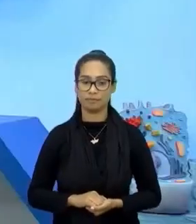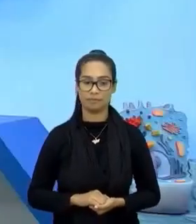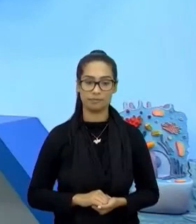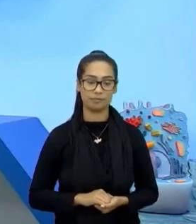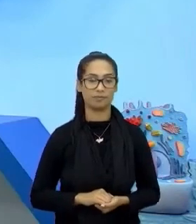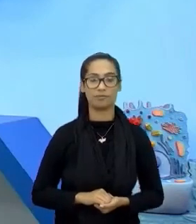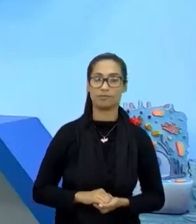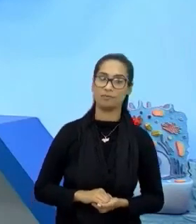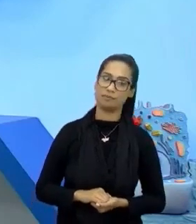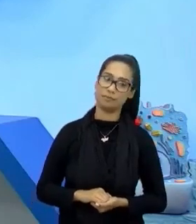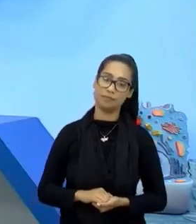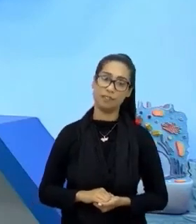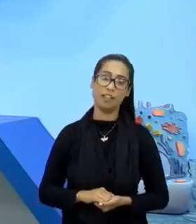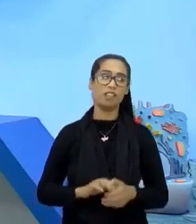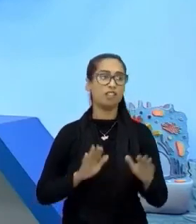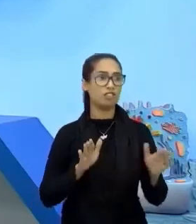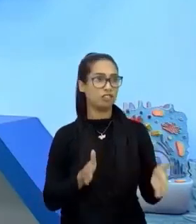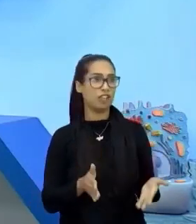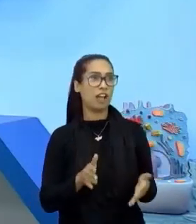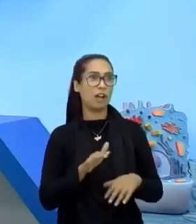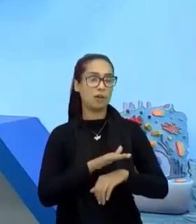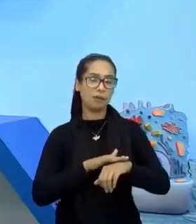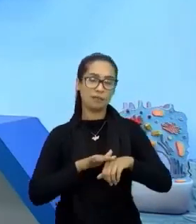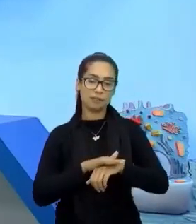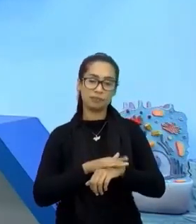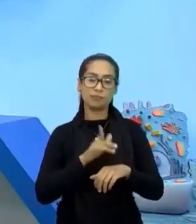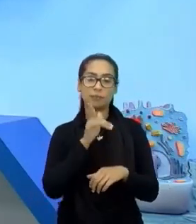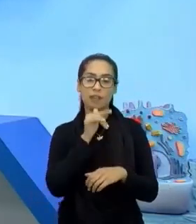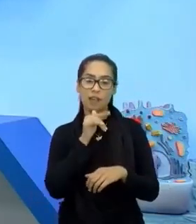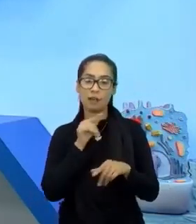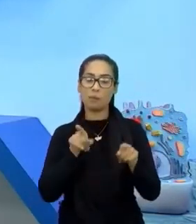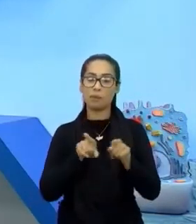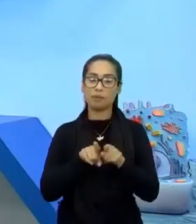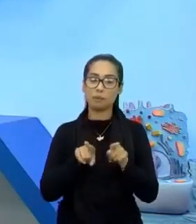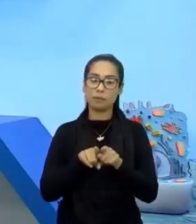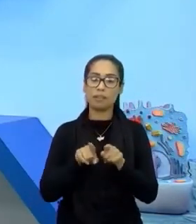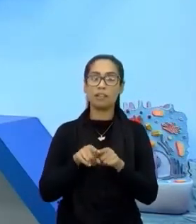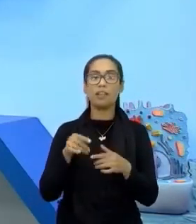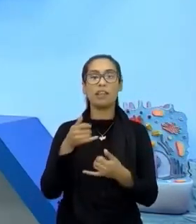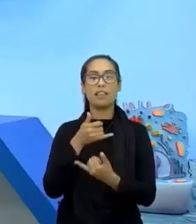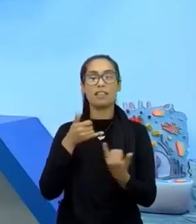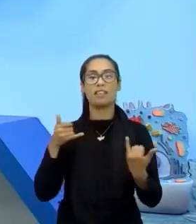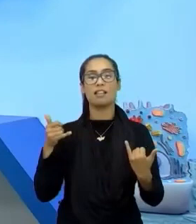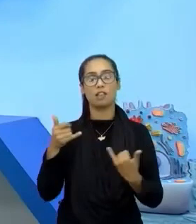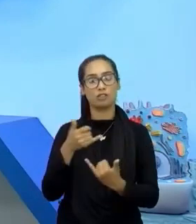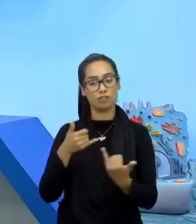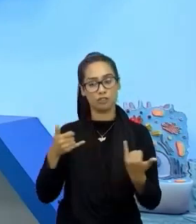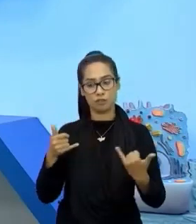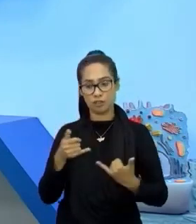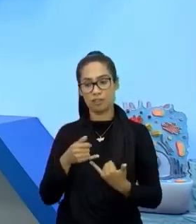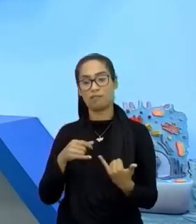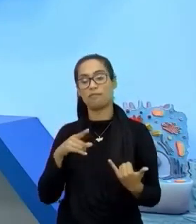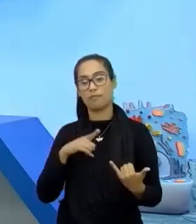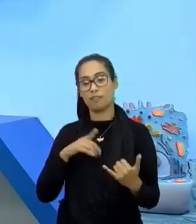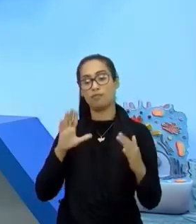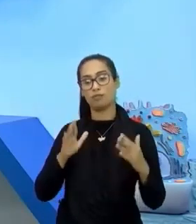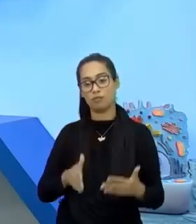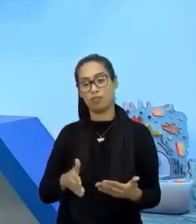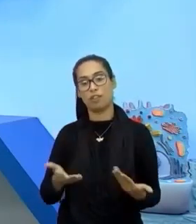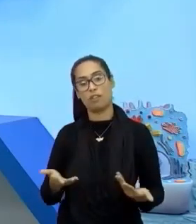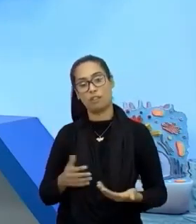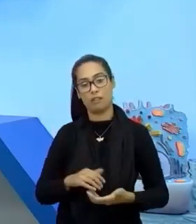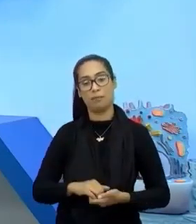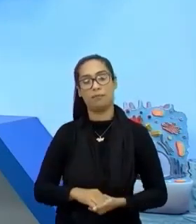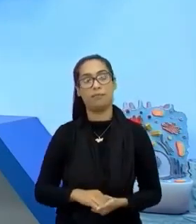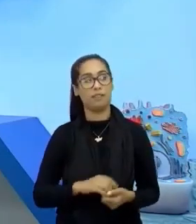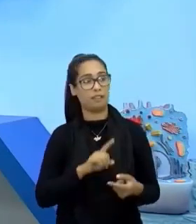comentou aqui um pouquinho a questão da água, com um ponto de vista do nosso aprofundamento, né, eu estou trabalhando com energias limpas, né, tem toda a relação, ó, ele falou assim, ó,